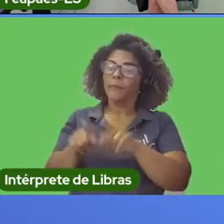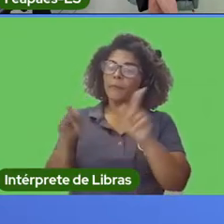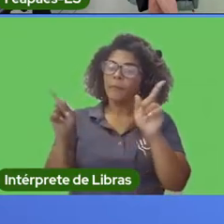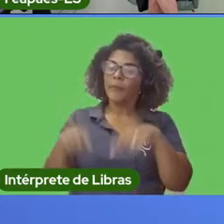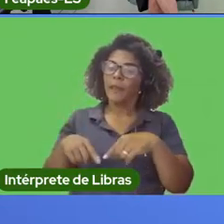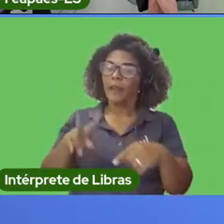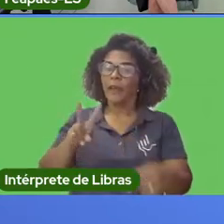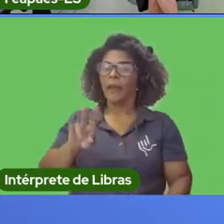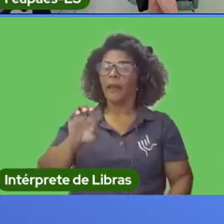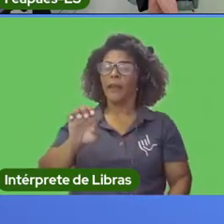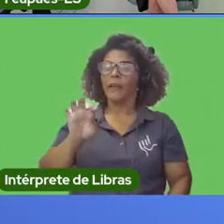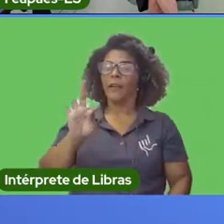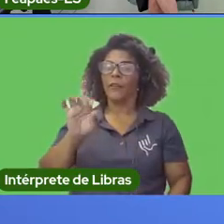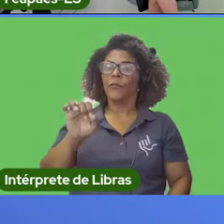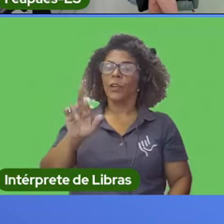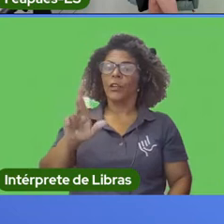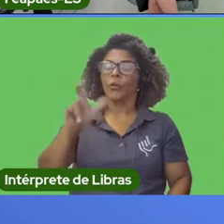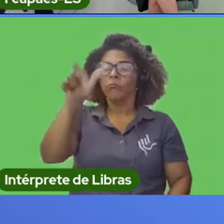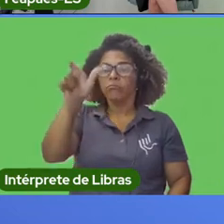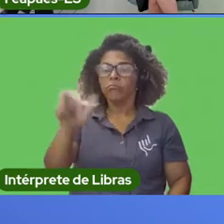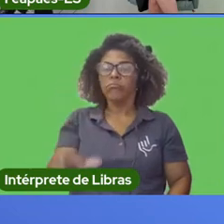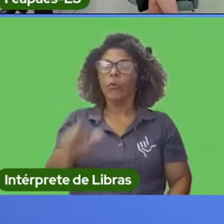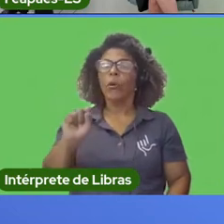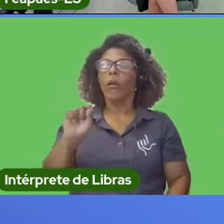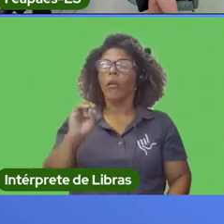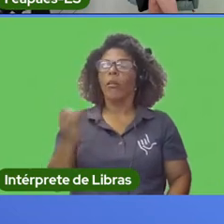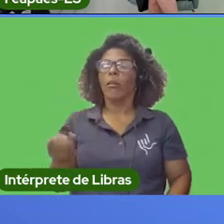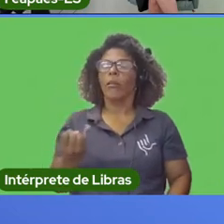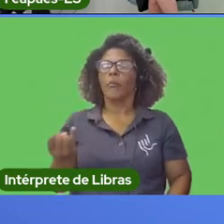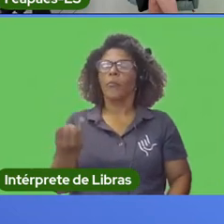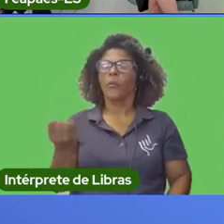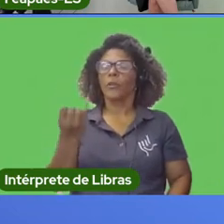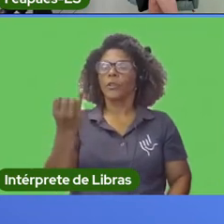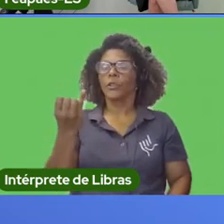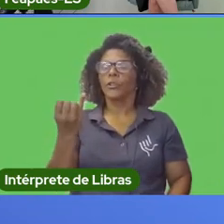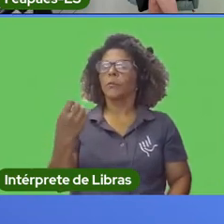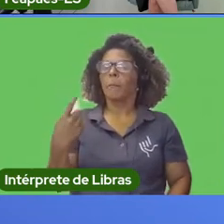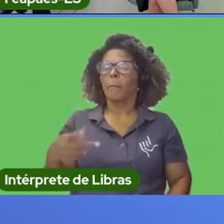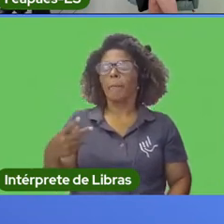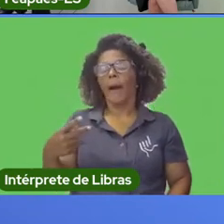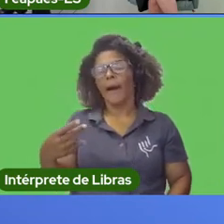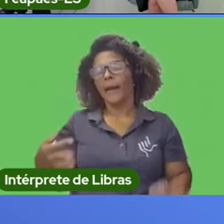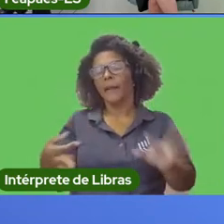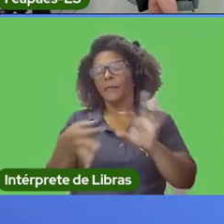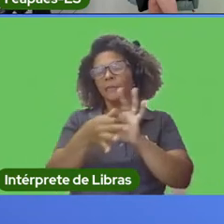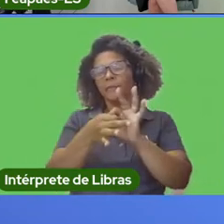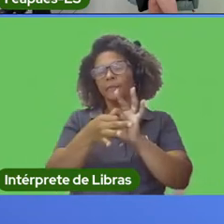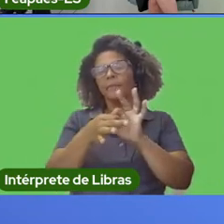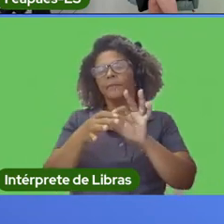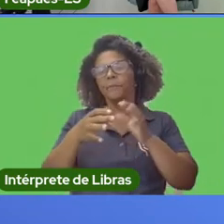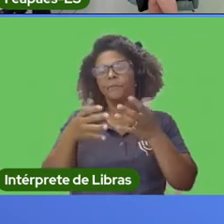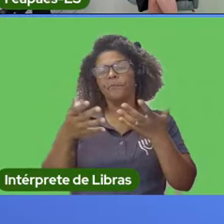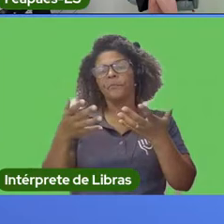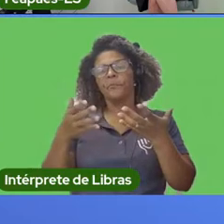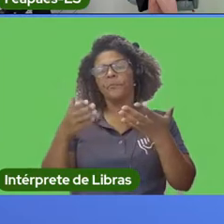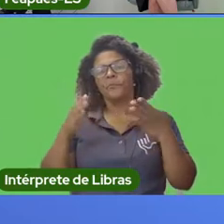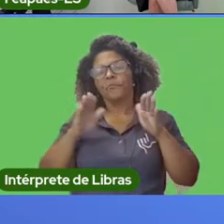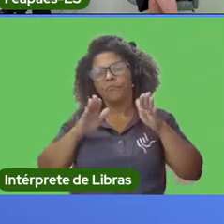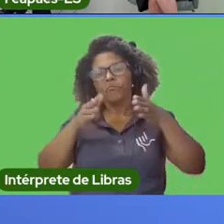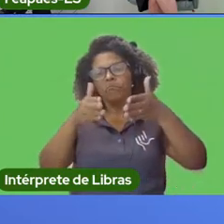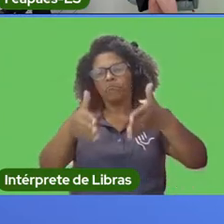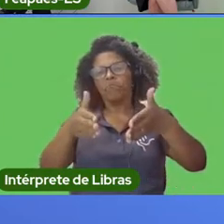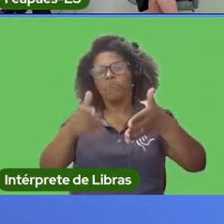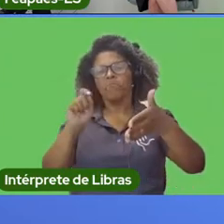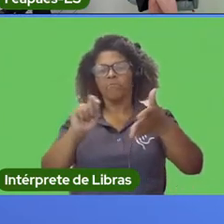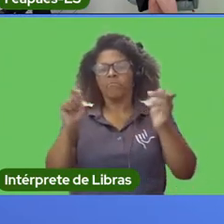né, mais um ator importante aqui, nesse universo todo, daquilo que